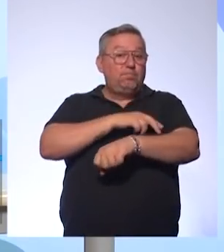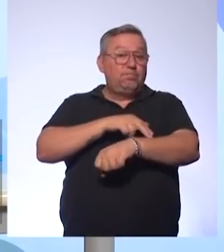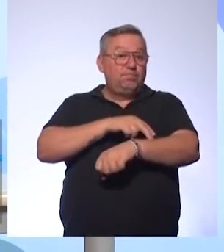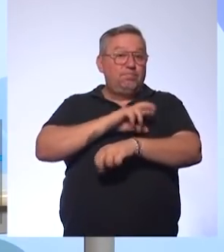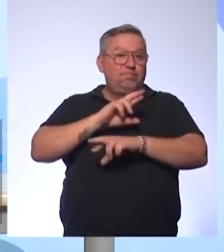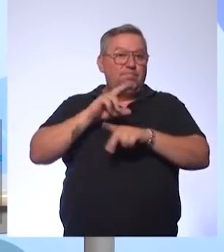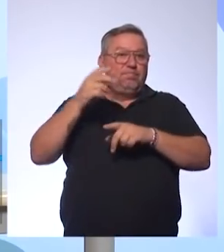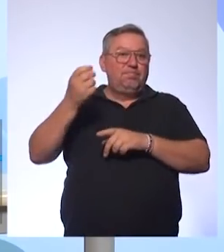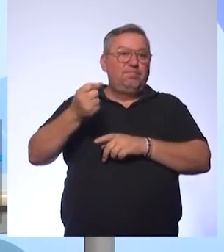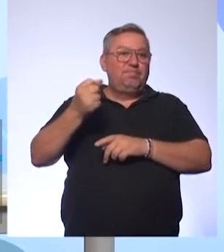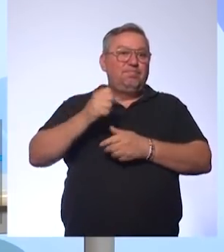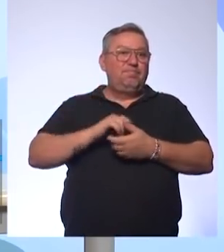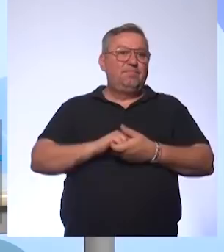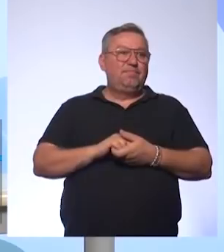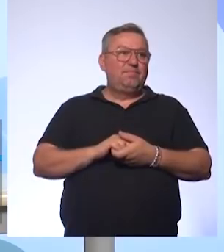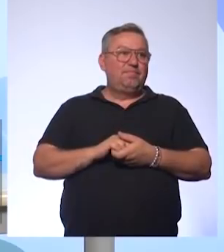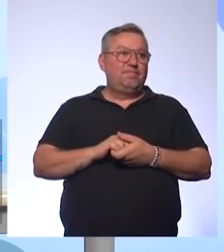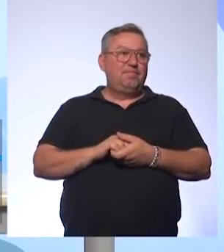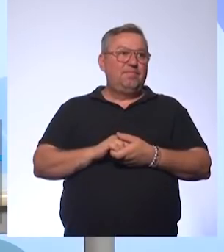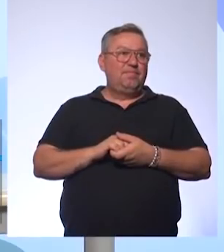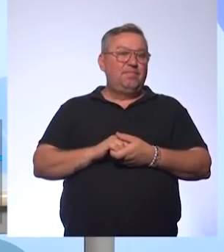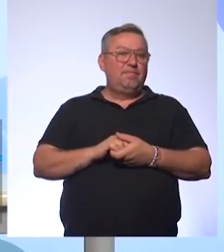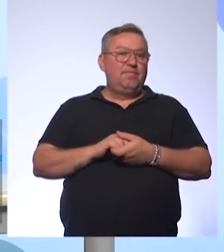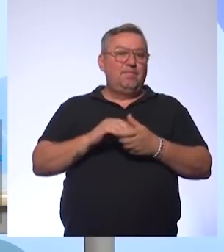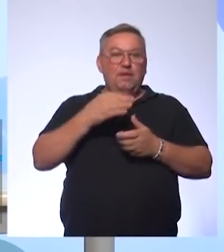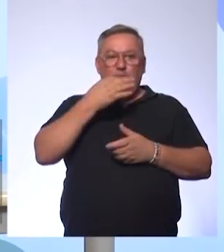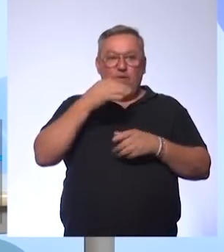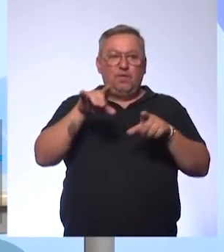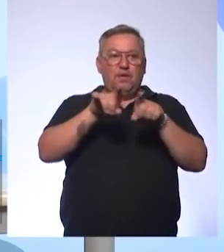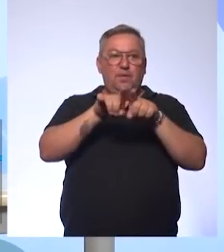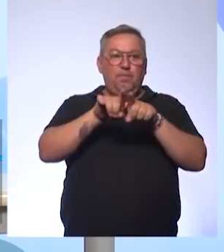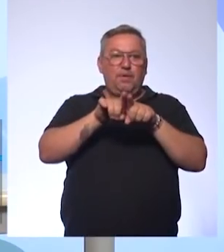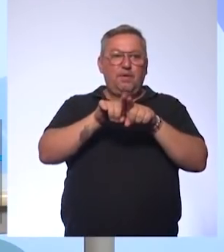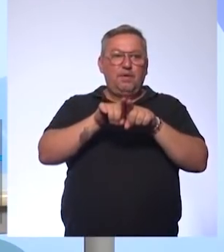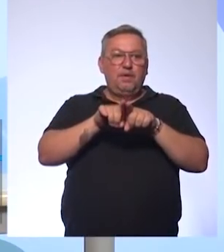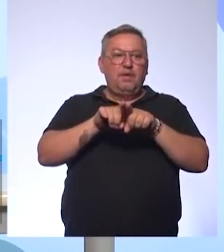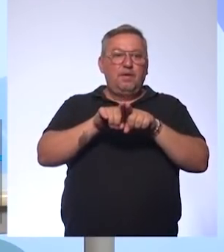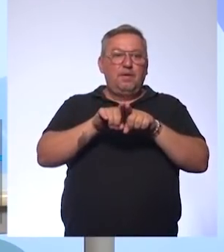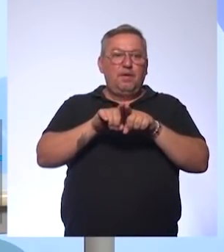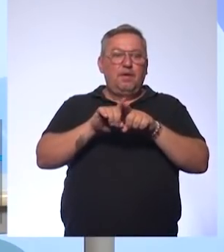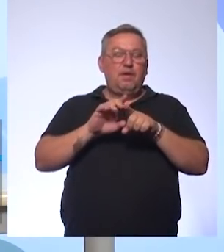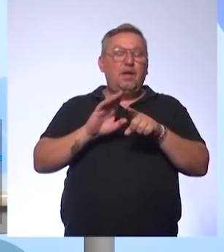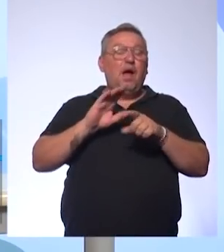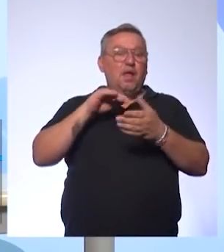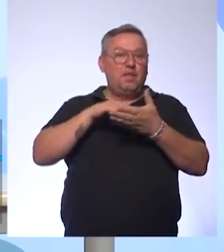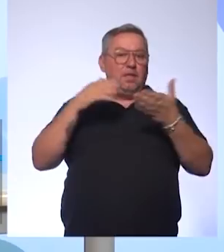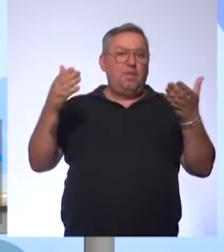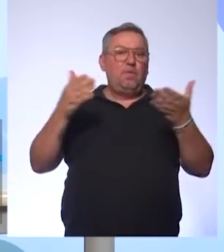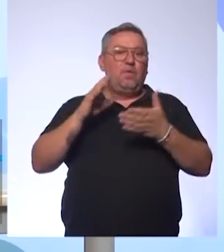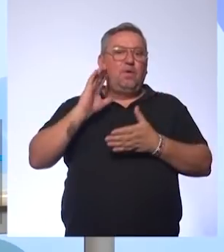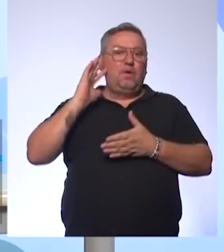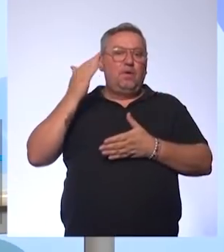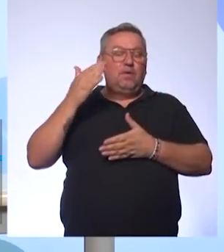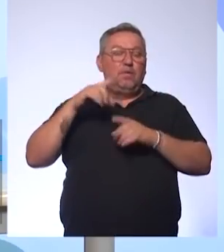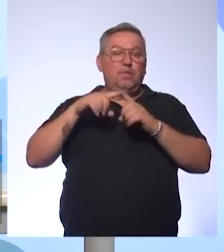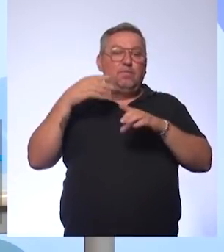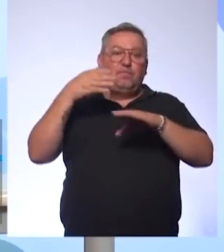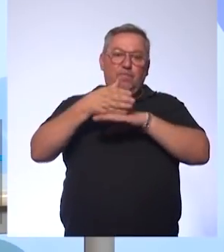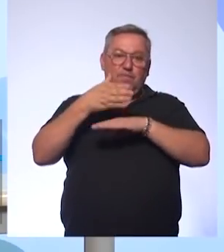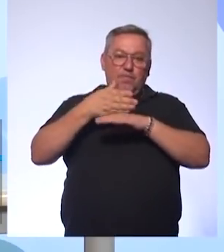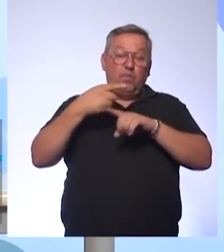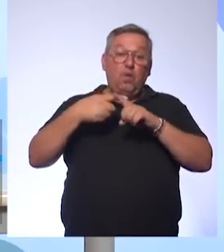dos brancos. Então, eu acho que também ainda acontece, não com tanta frequência